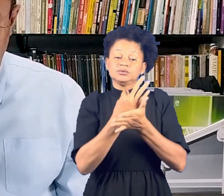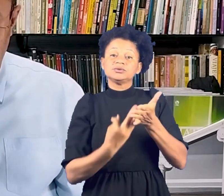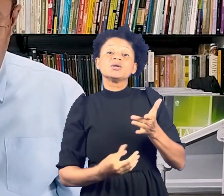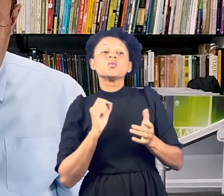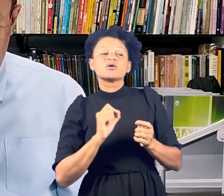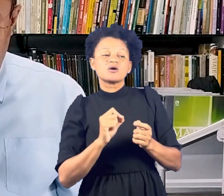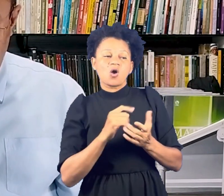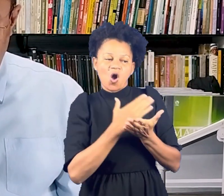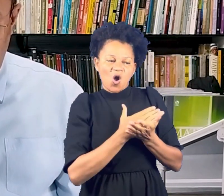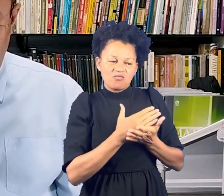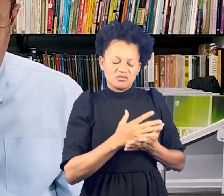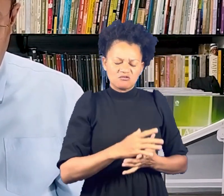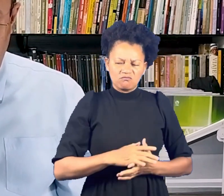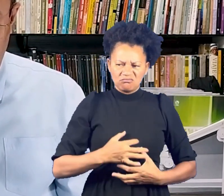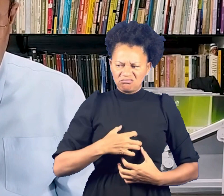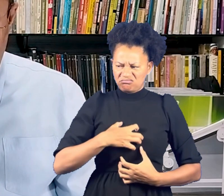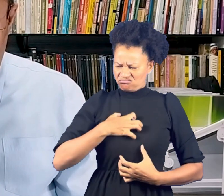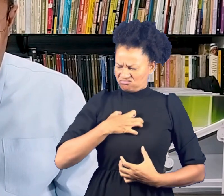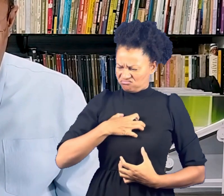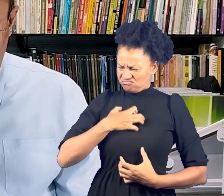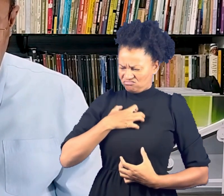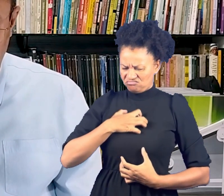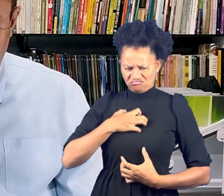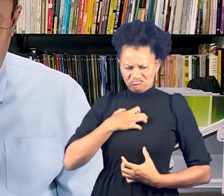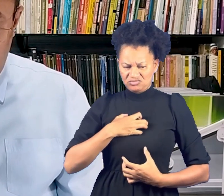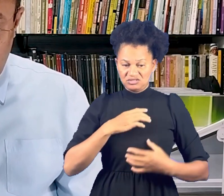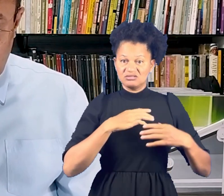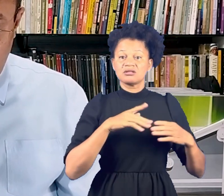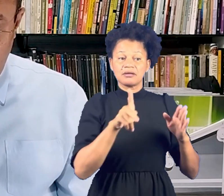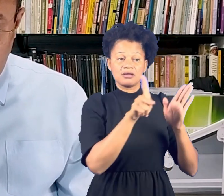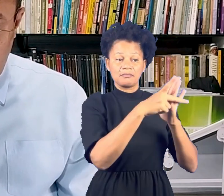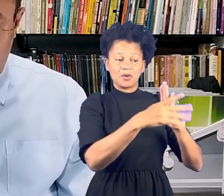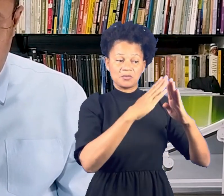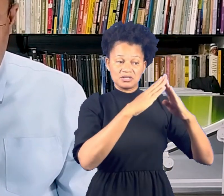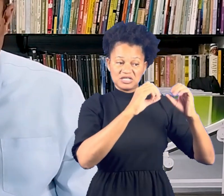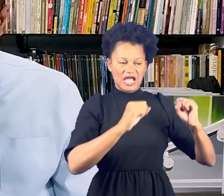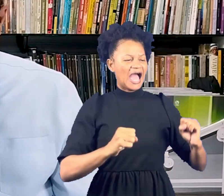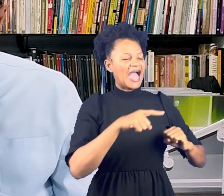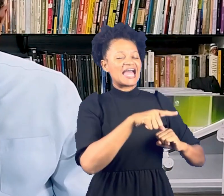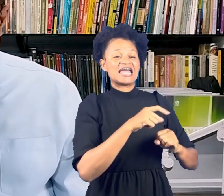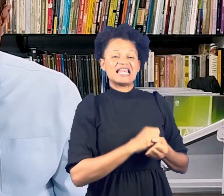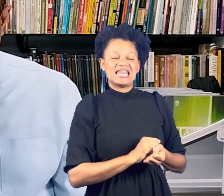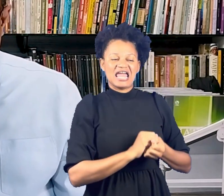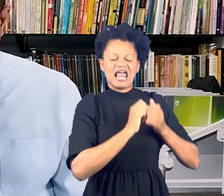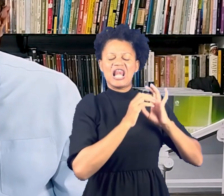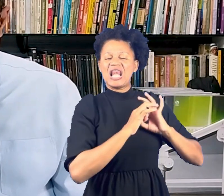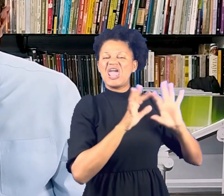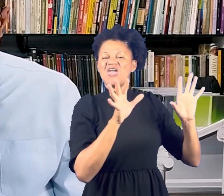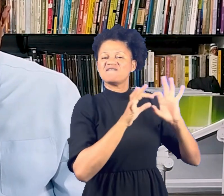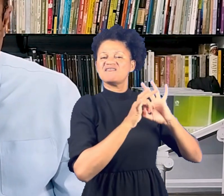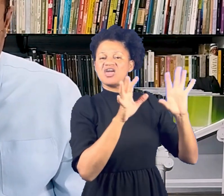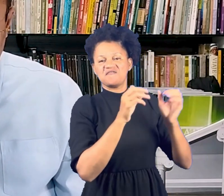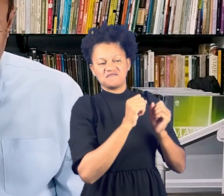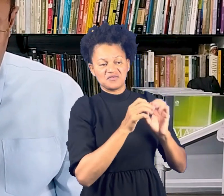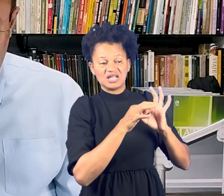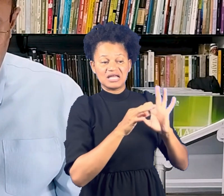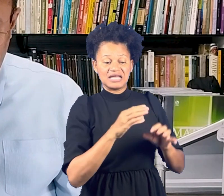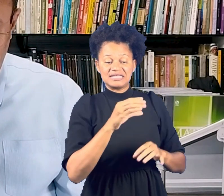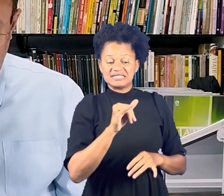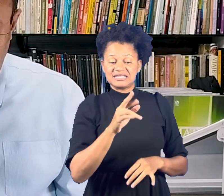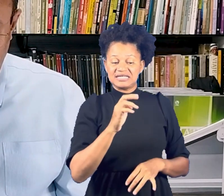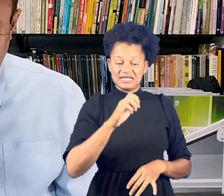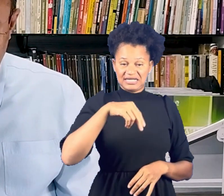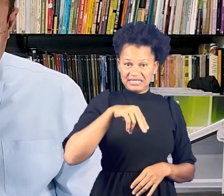texto diz: levantaram-se alguns da sinagoga, chamados de libertinos, dos sireneus,